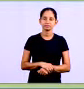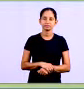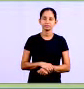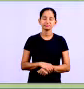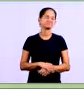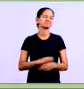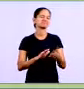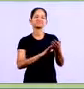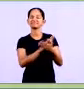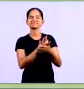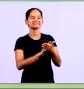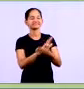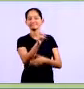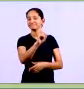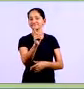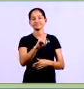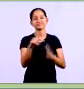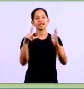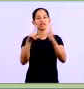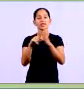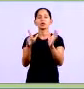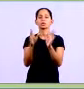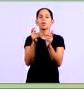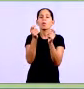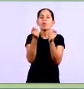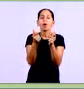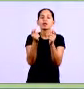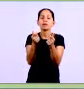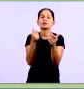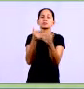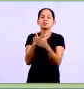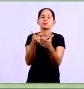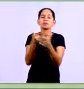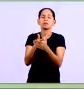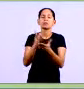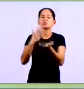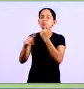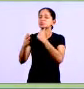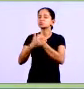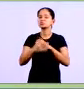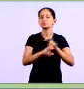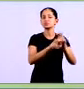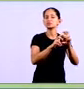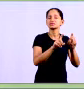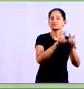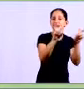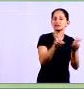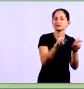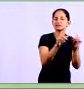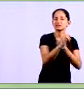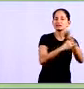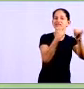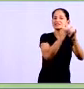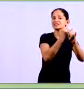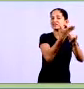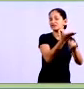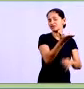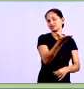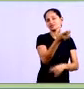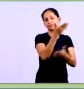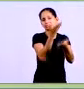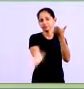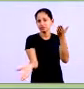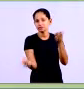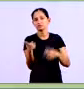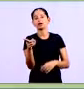Que nada, a loja está às moscas, todo mundo compra computadores hoje online. Mas o pior são os tributos,